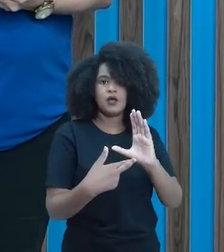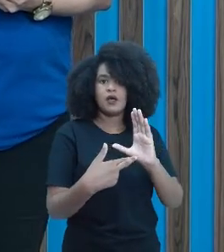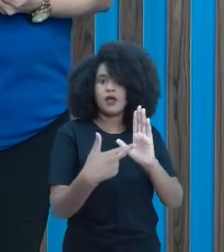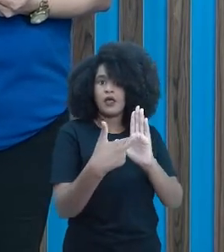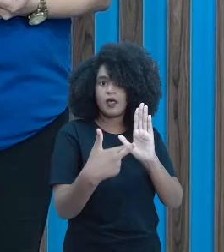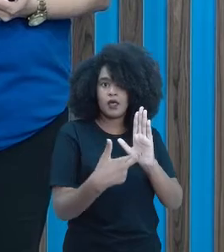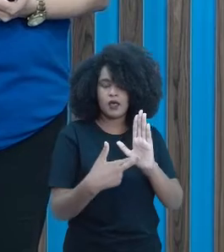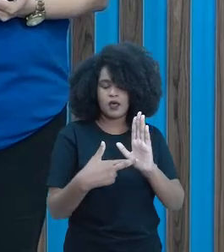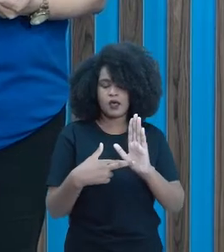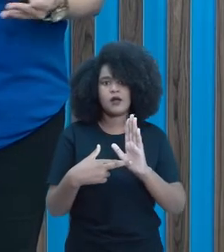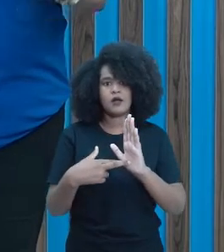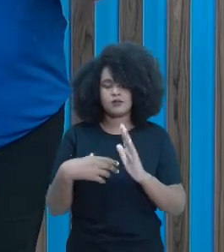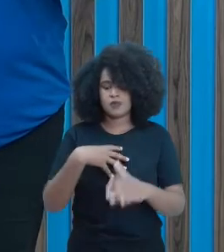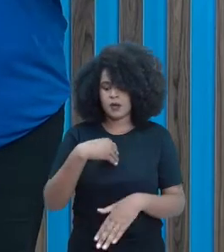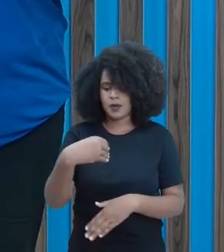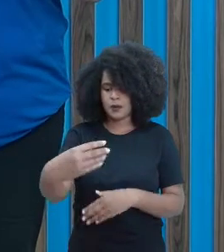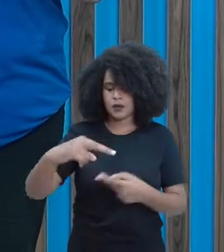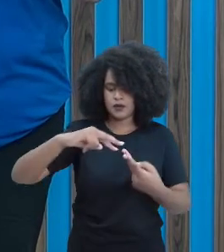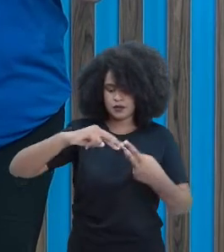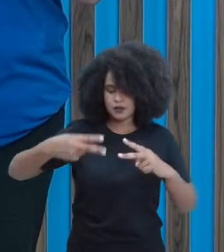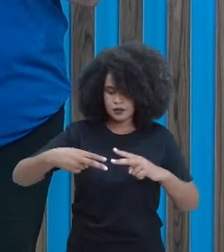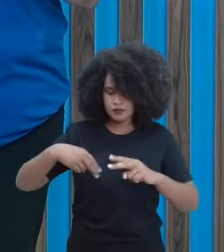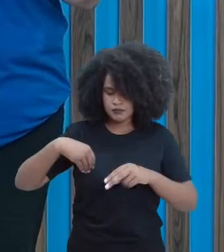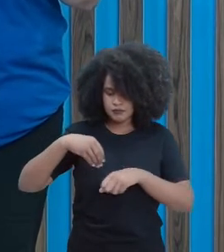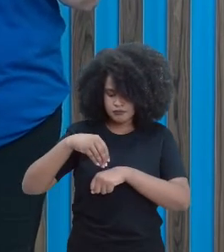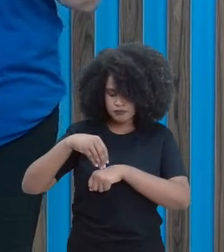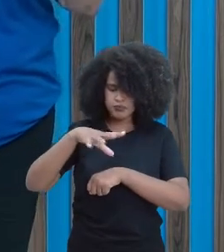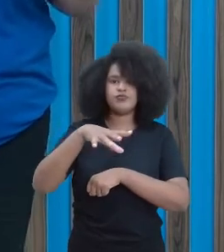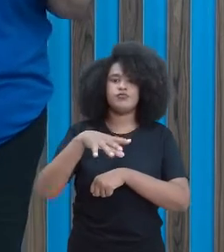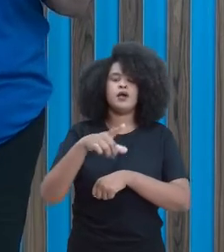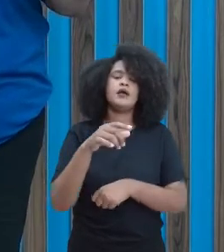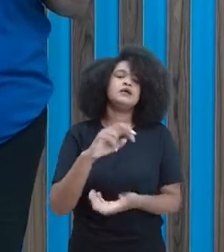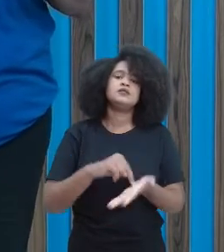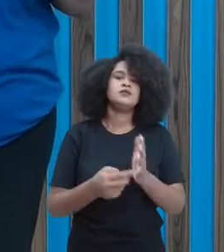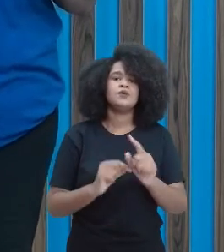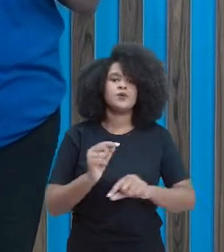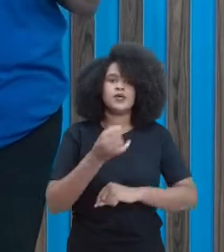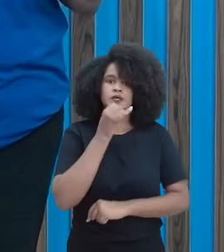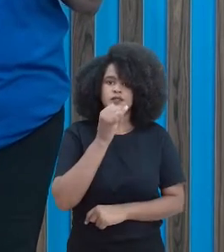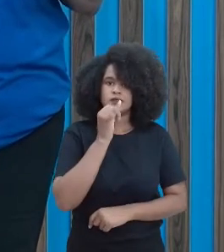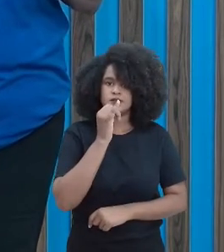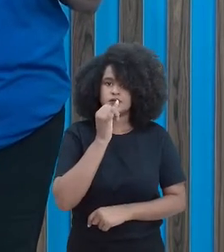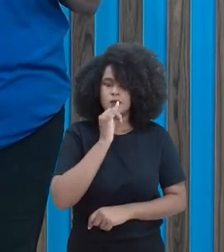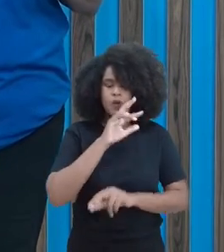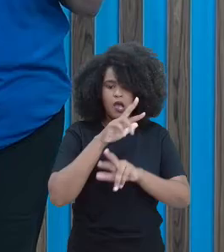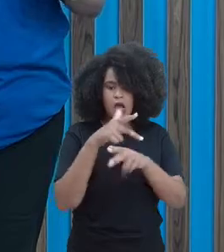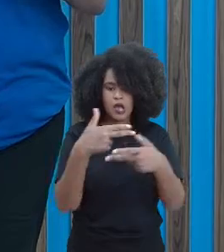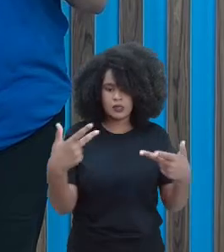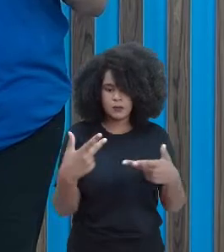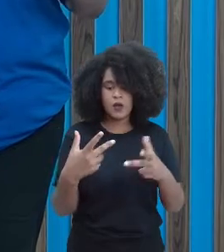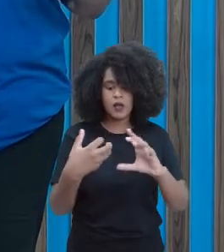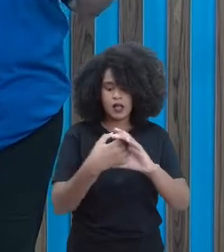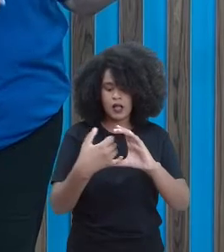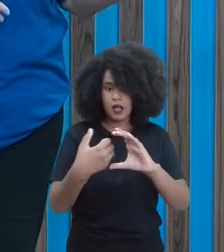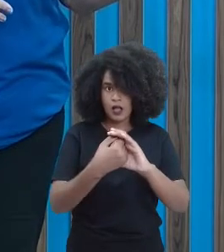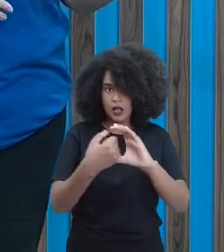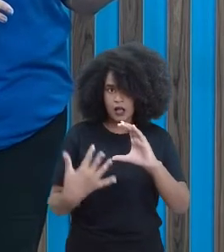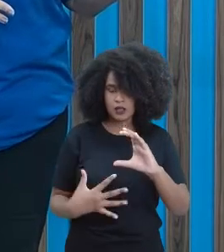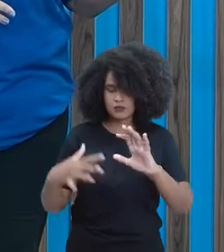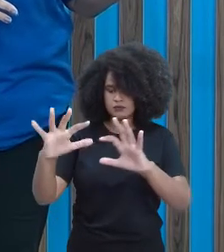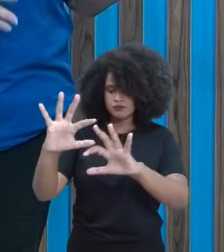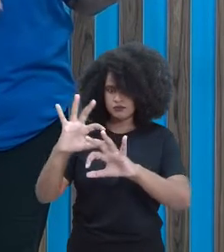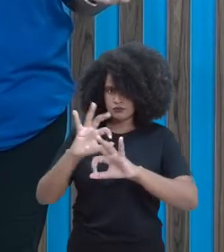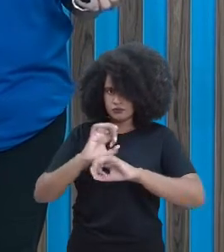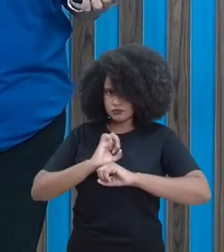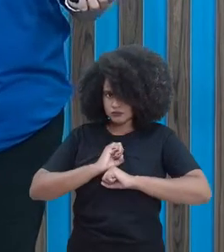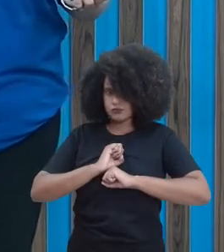caracteres adquiridos é isso. O indivíduo adquiriu aquele caráter, né, aquela característica ao longo da vida